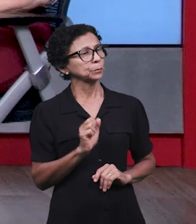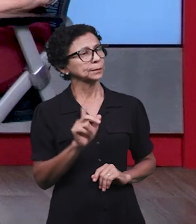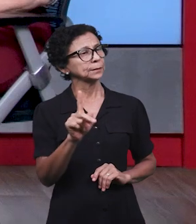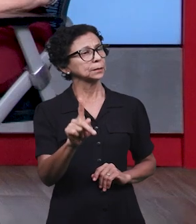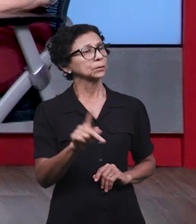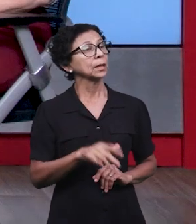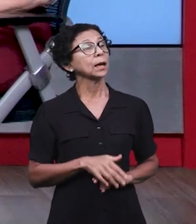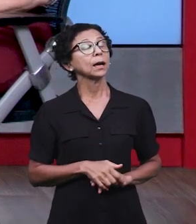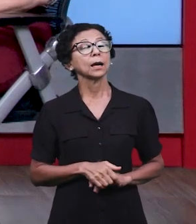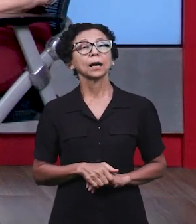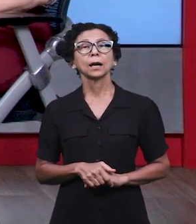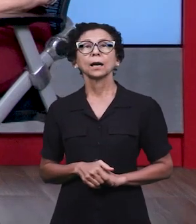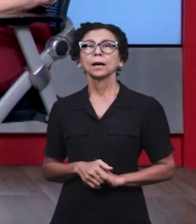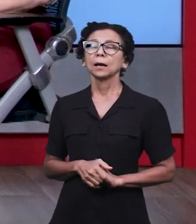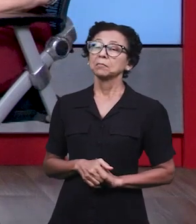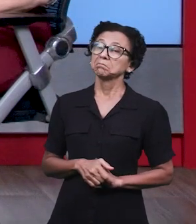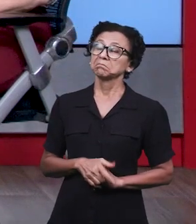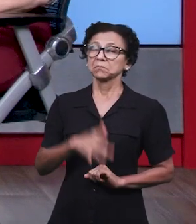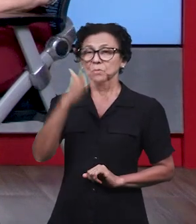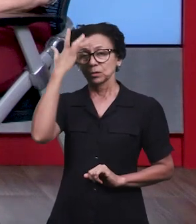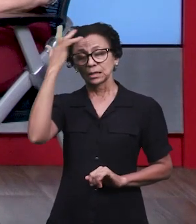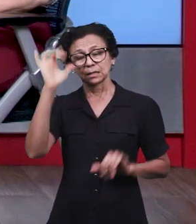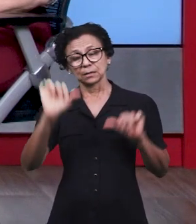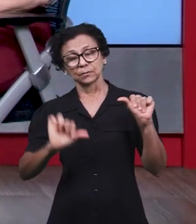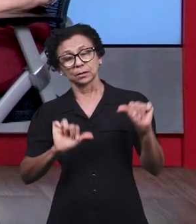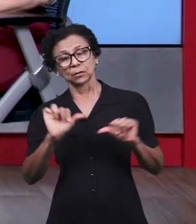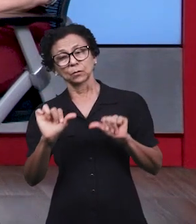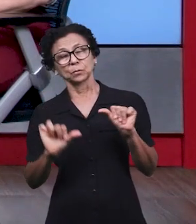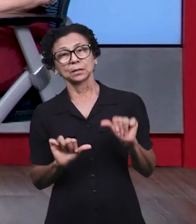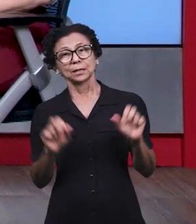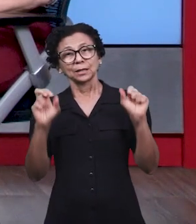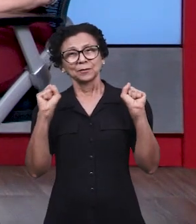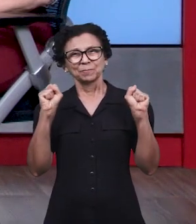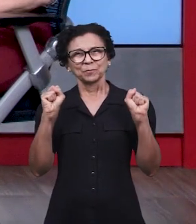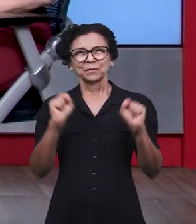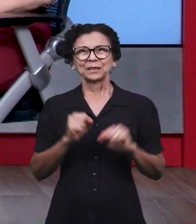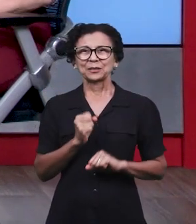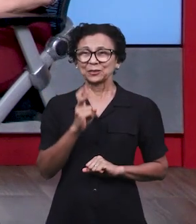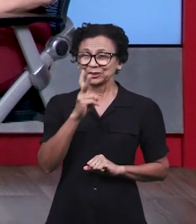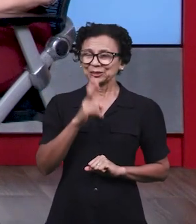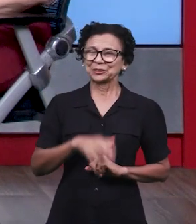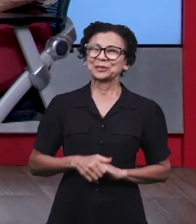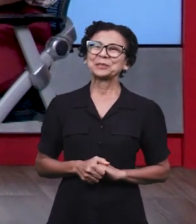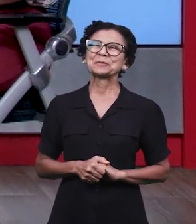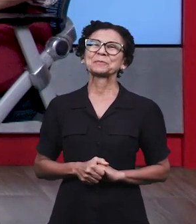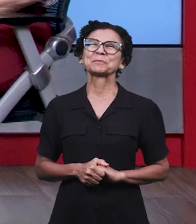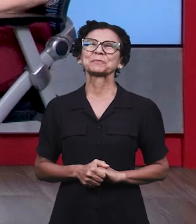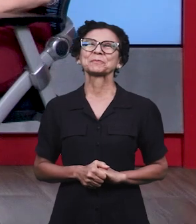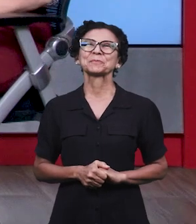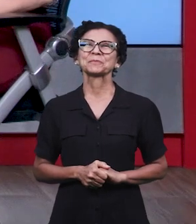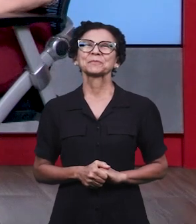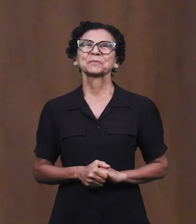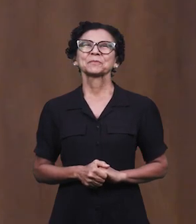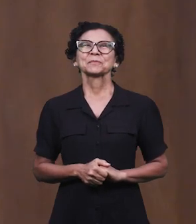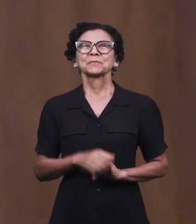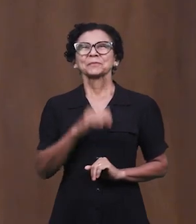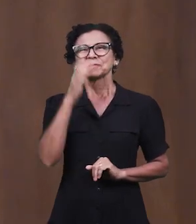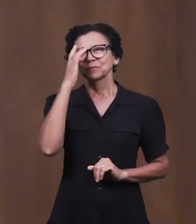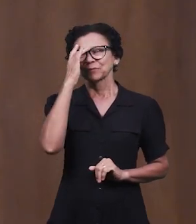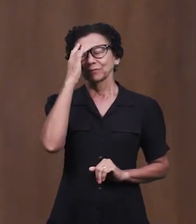Exatamente. A gente não sabe se vai ter alguma modificação, mas permanece, tomara que permaneça assim, né? Está sendo gratificante para eles,